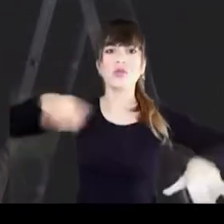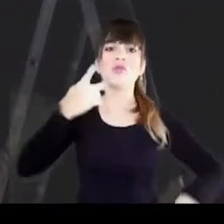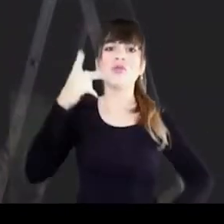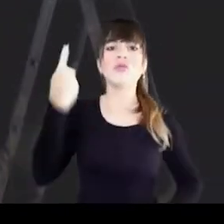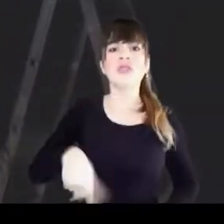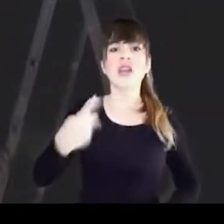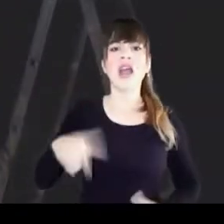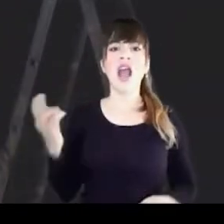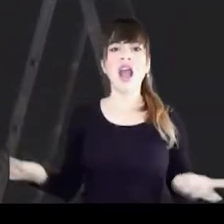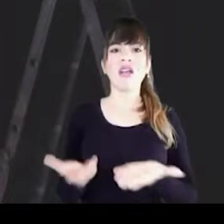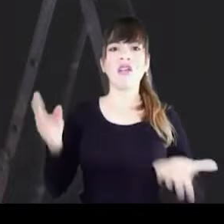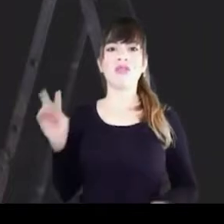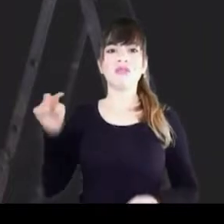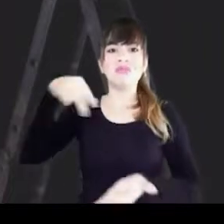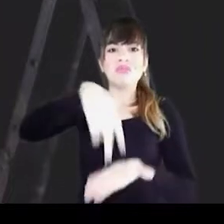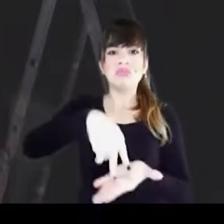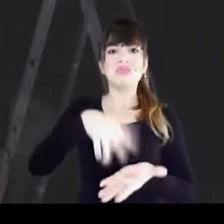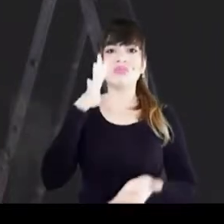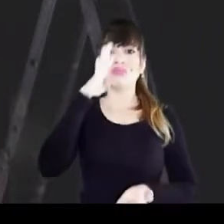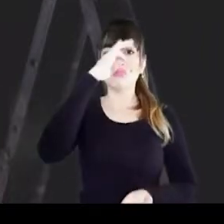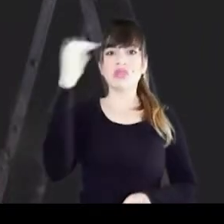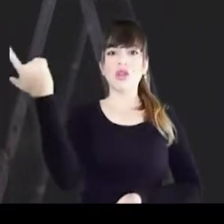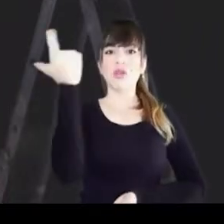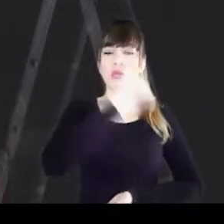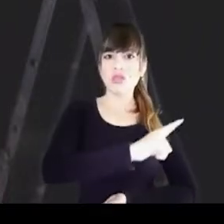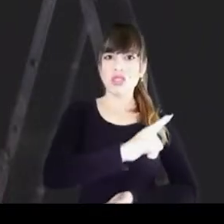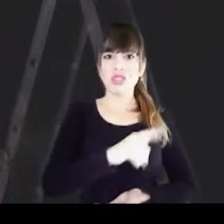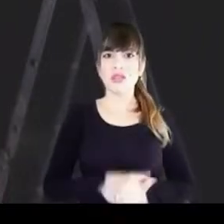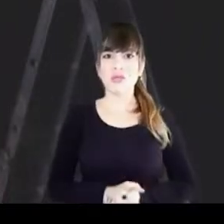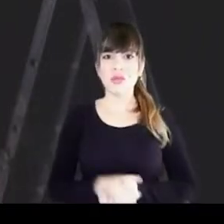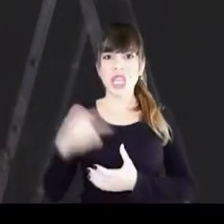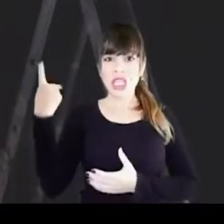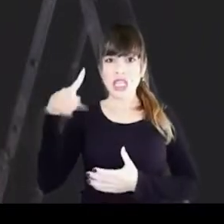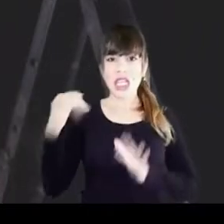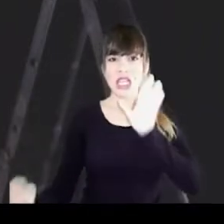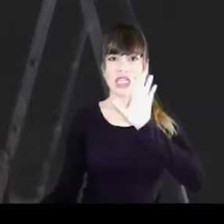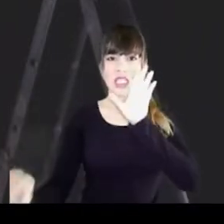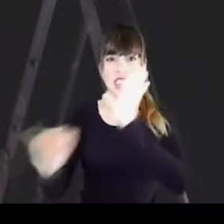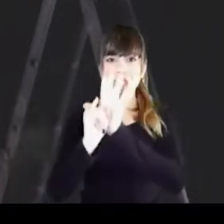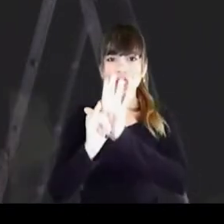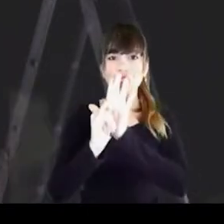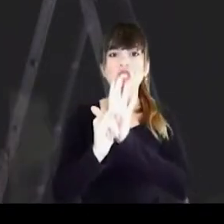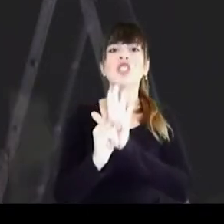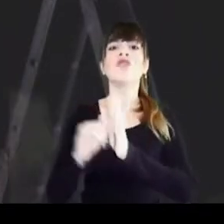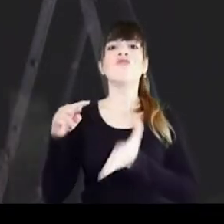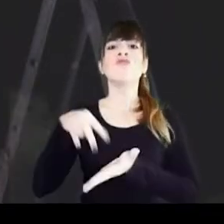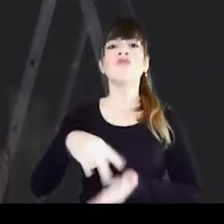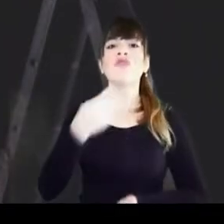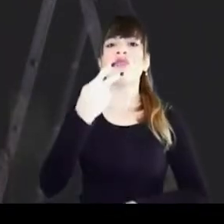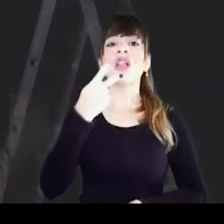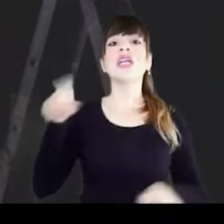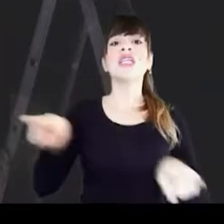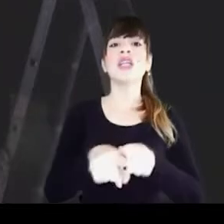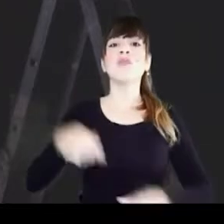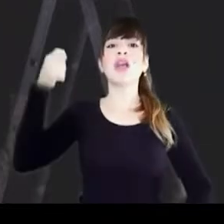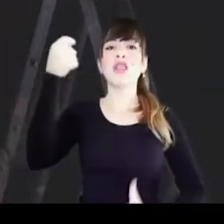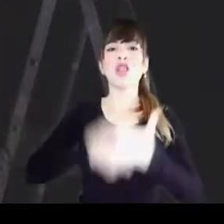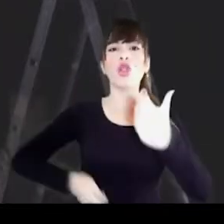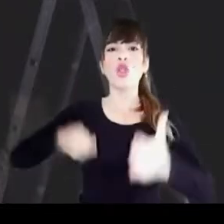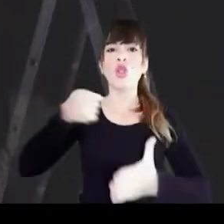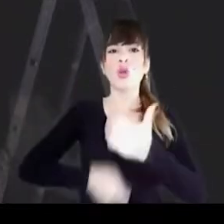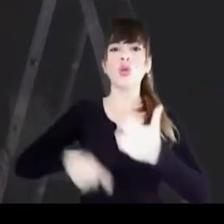Ceará, decidiram assumir uma nova forma de resistência, a afirmação de sua identidade indígena e a